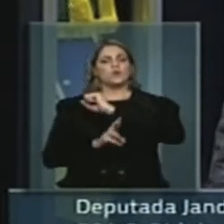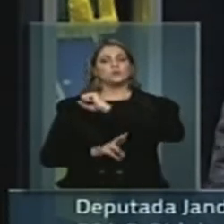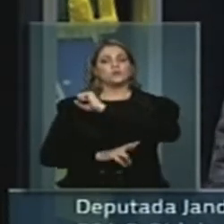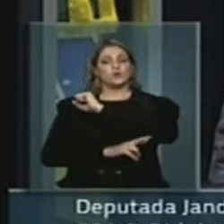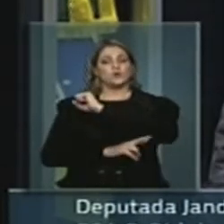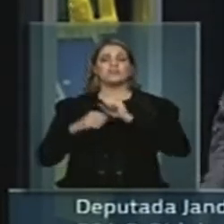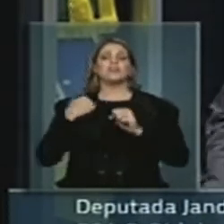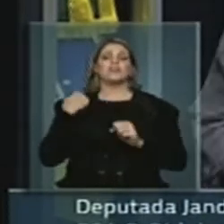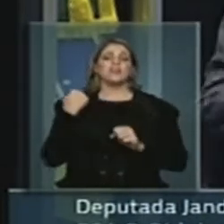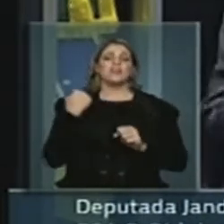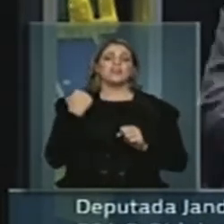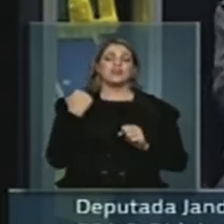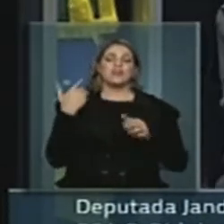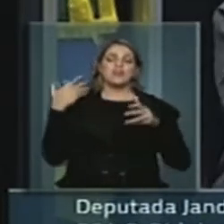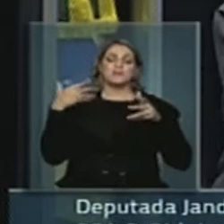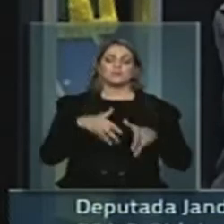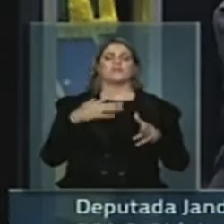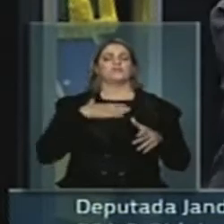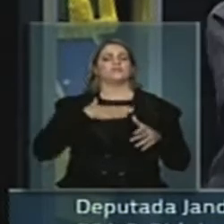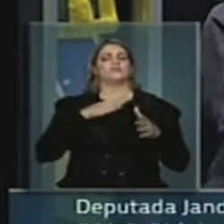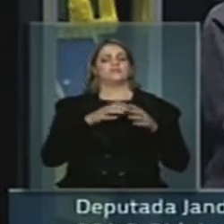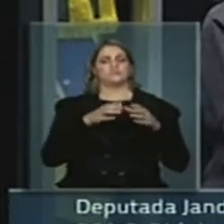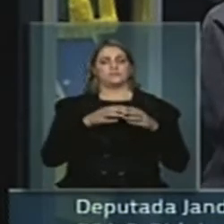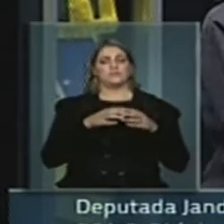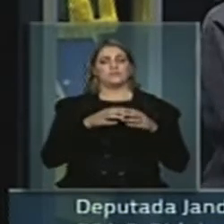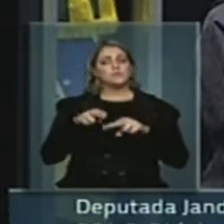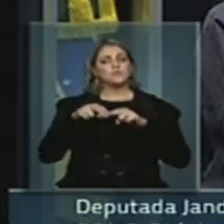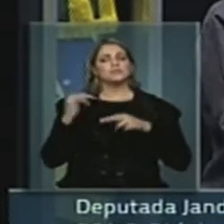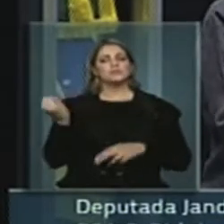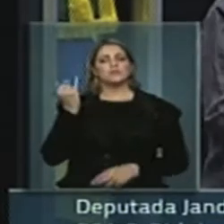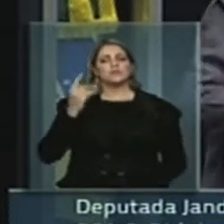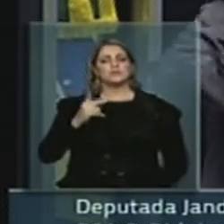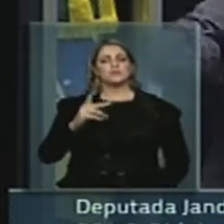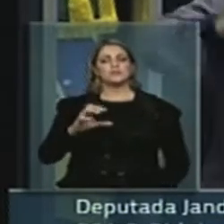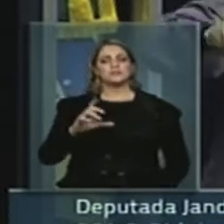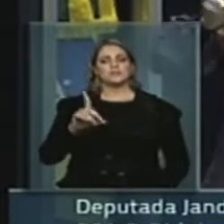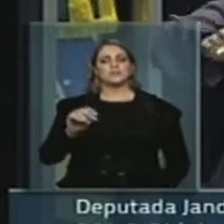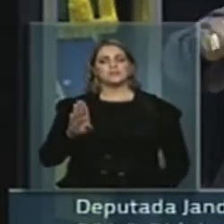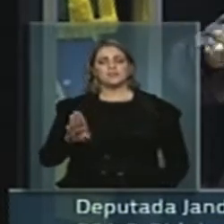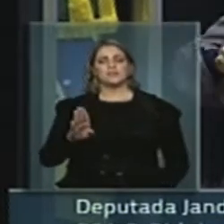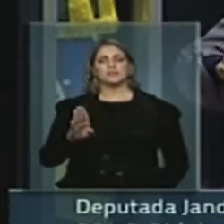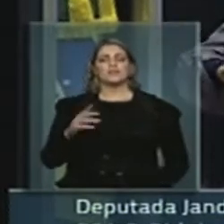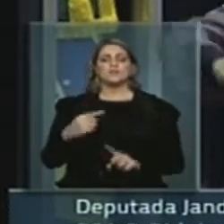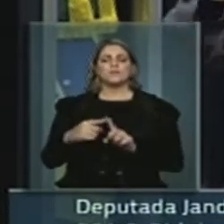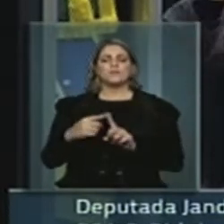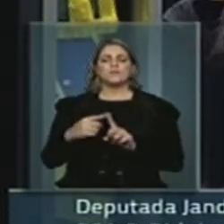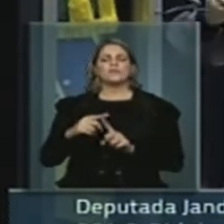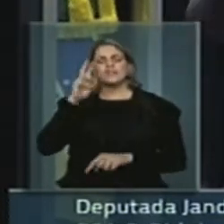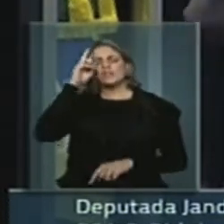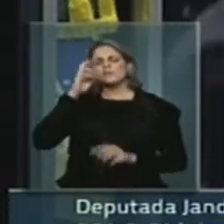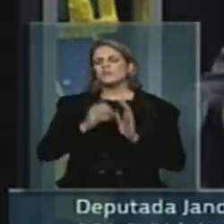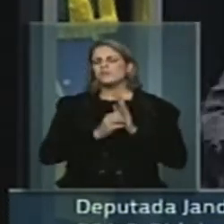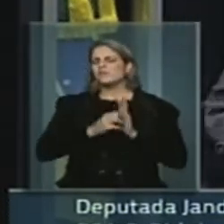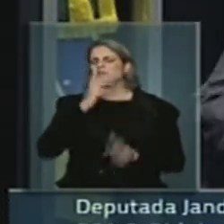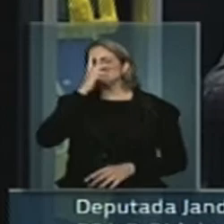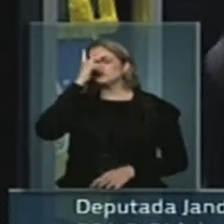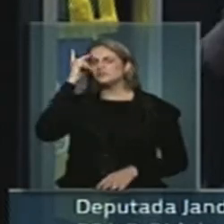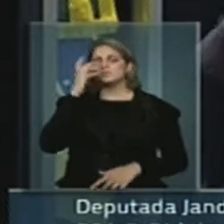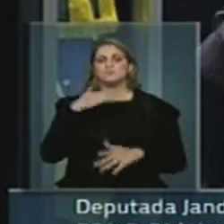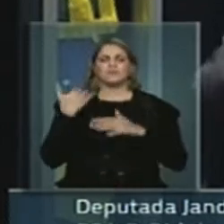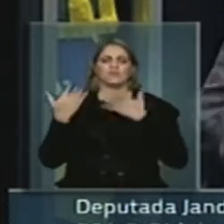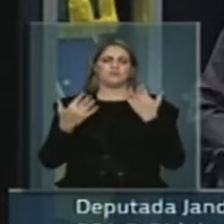partido. Portanto, é importante que o PCdoB aqui se pronuncie em nome dos seus companheiros que tombaram, e não foram poucos.